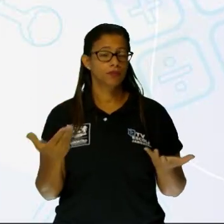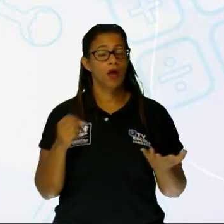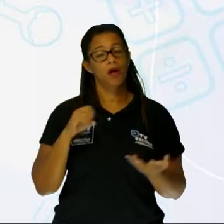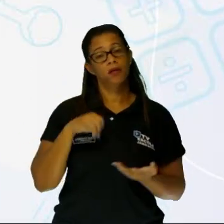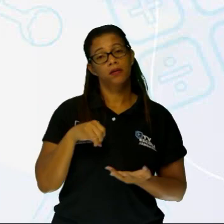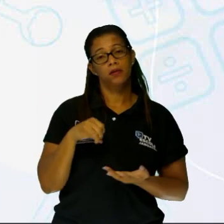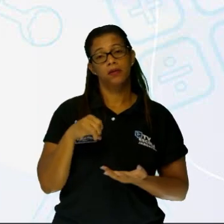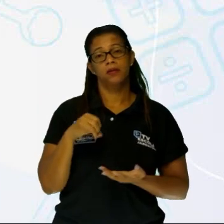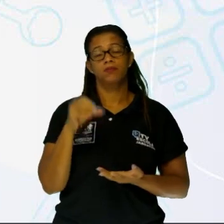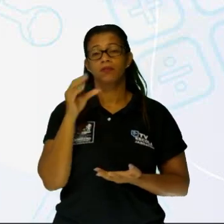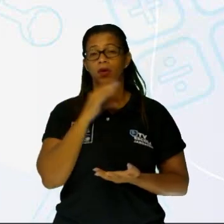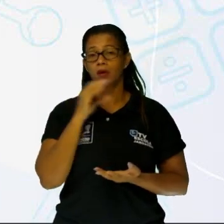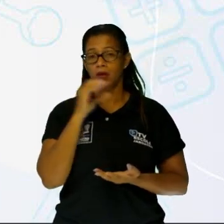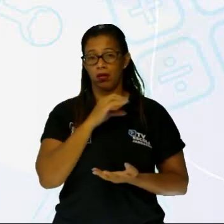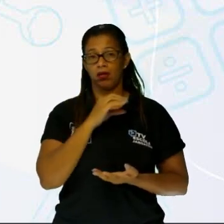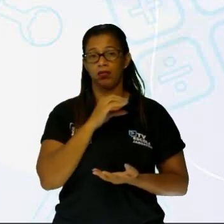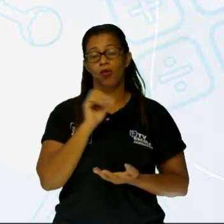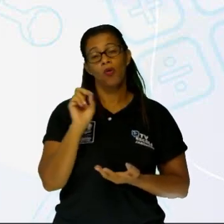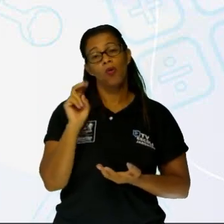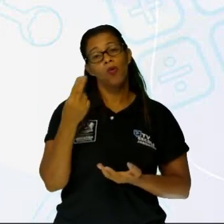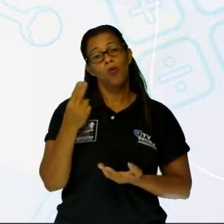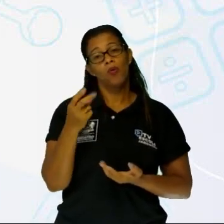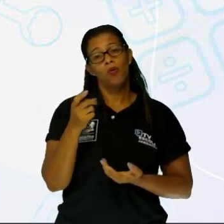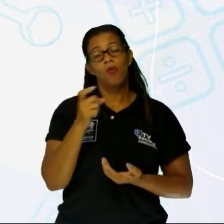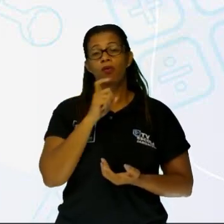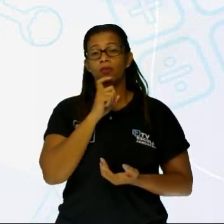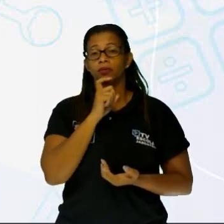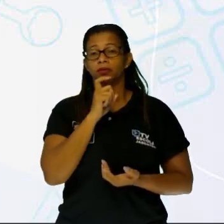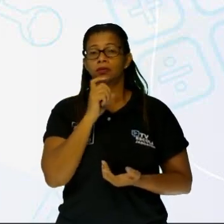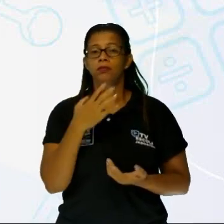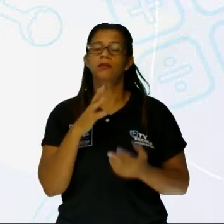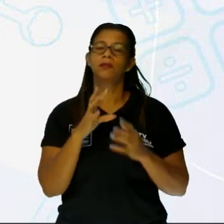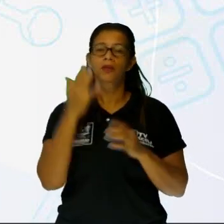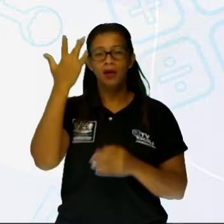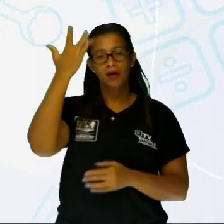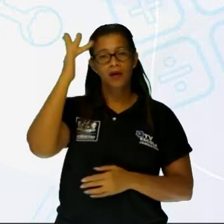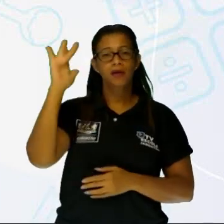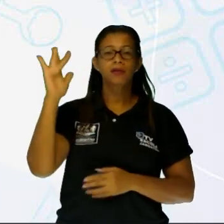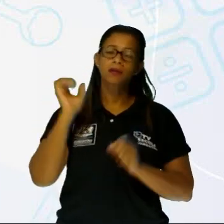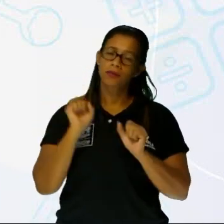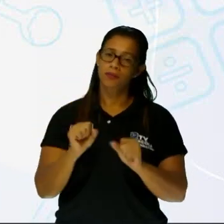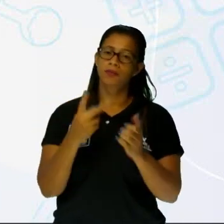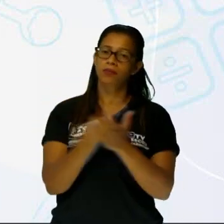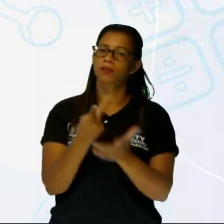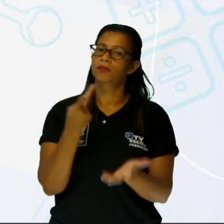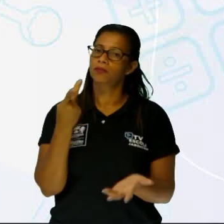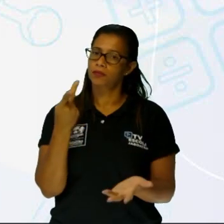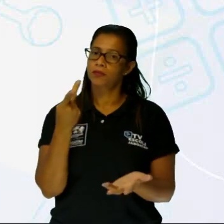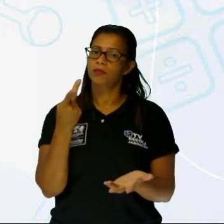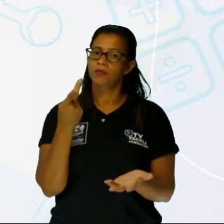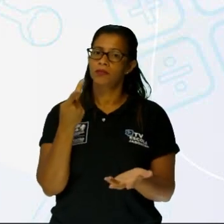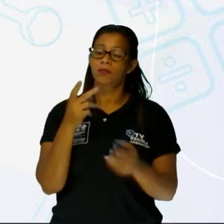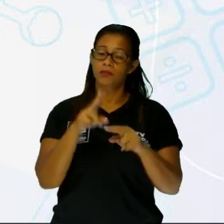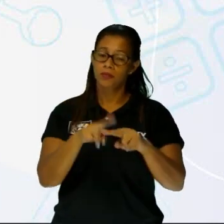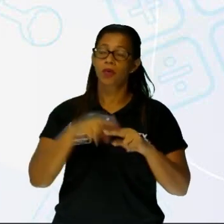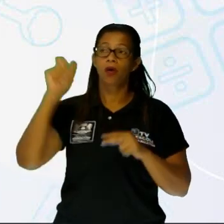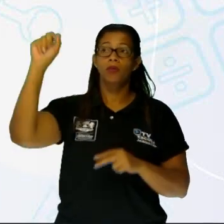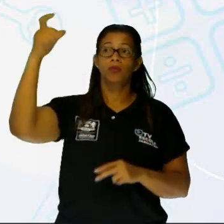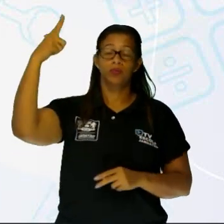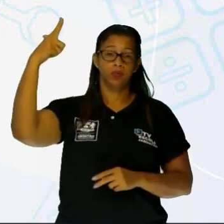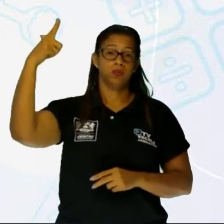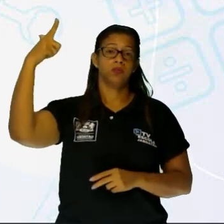quente ou não. Ela acha que isso pode acontecer pelo fato de estar fazendo sol.